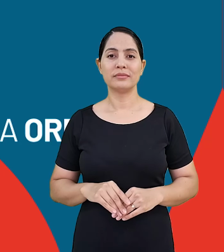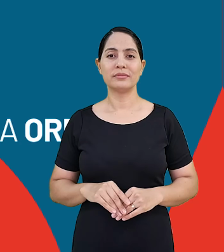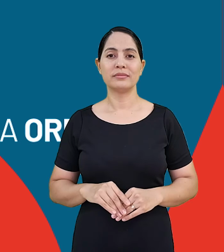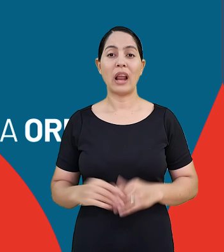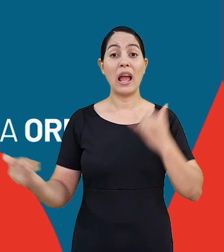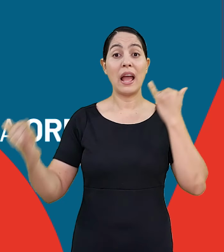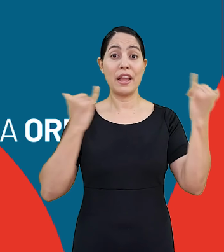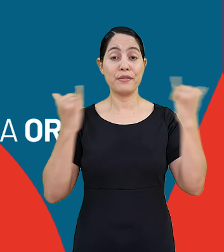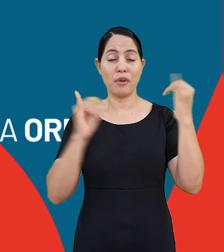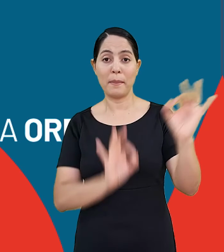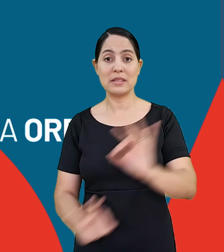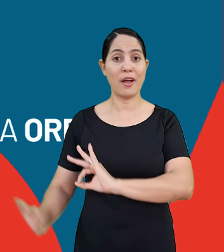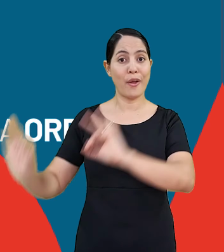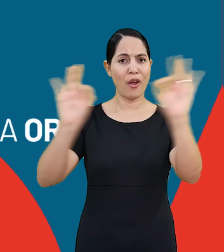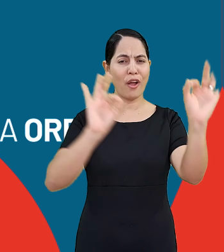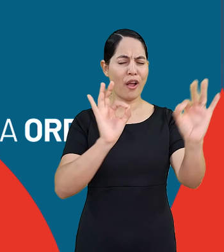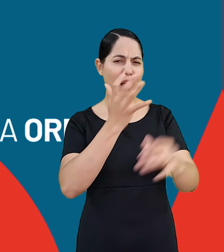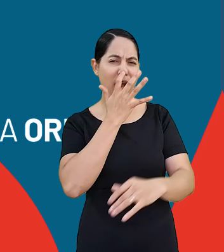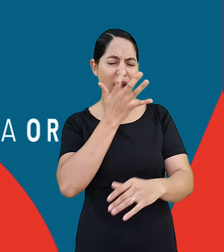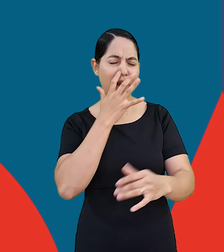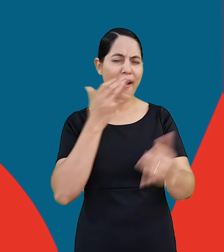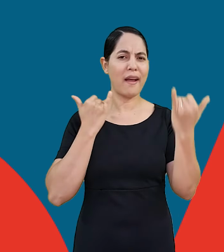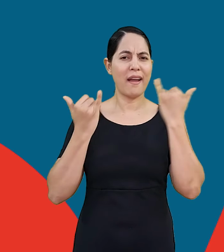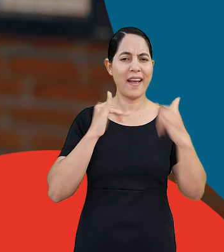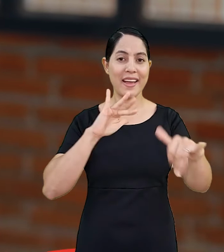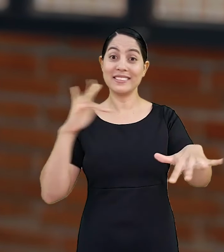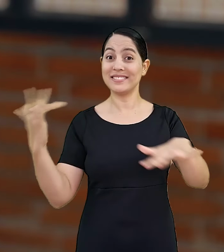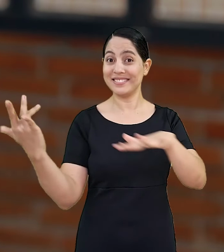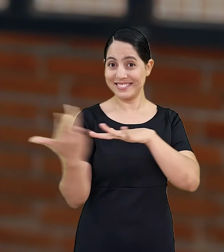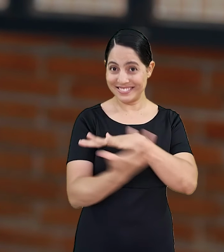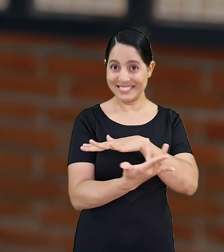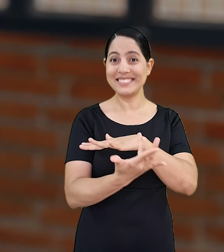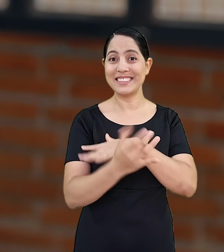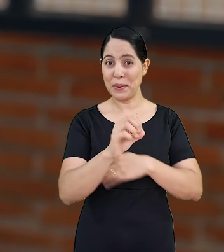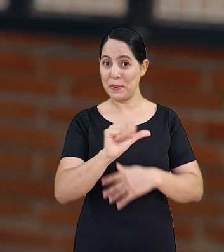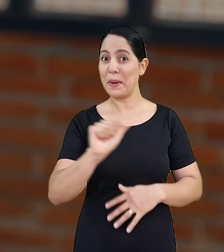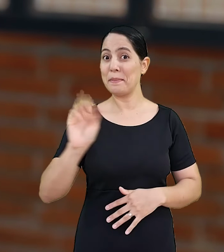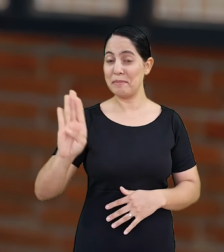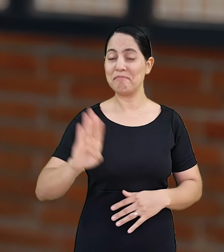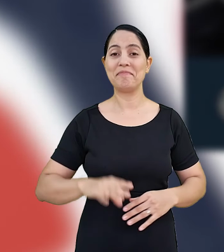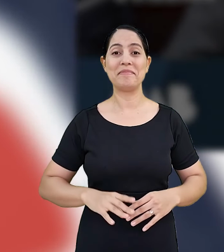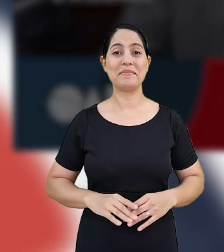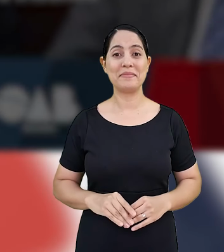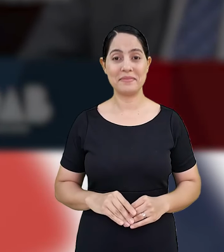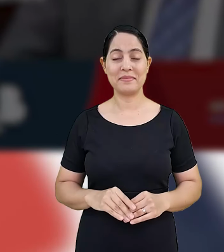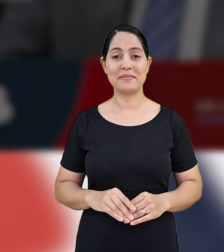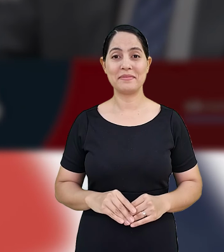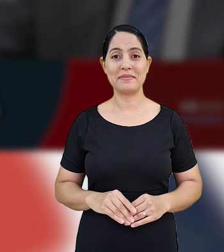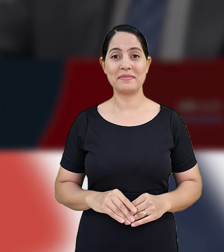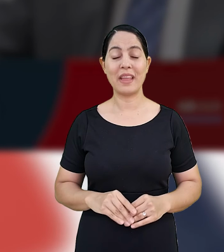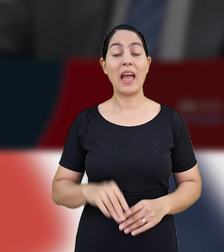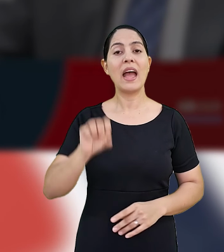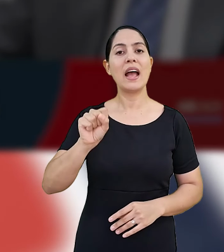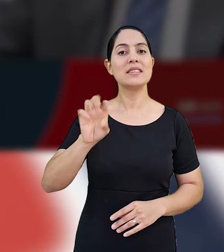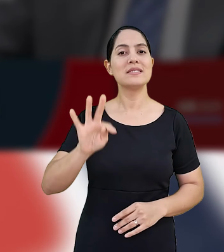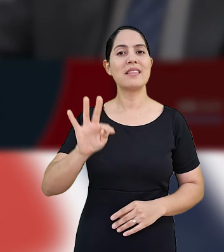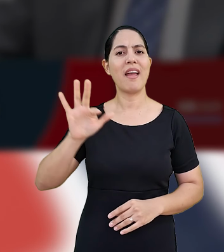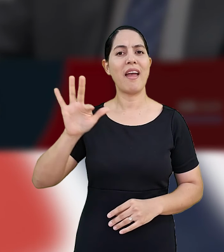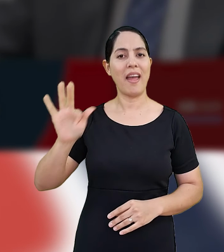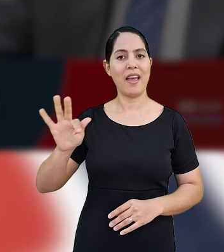Giro de notícias. Vamos ver o que foi assunto nas redes sociais da Ordem. Maioria do